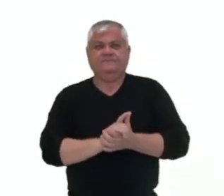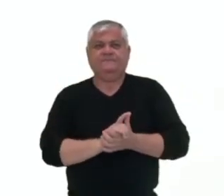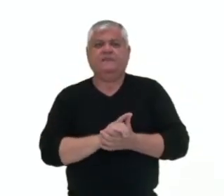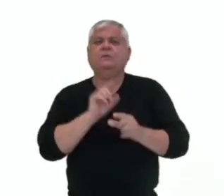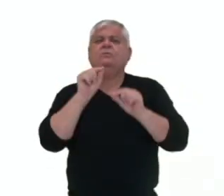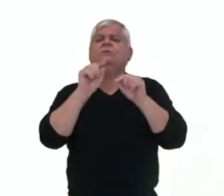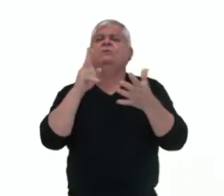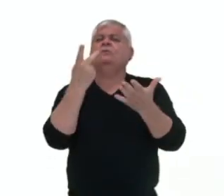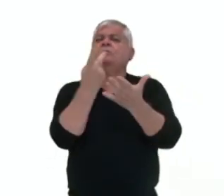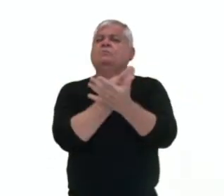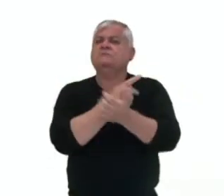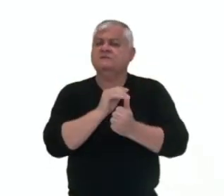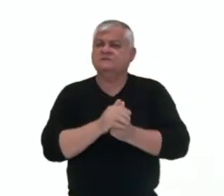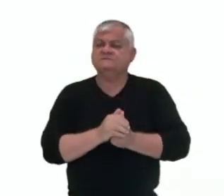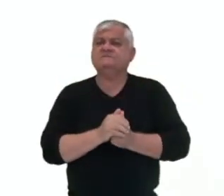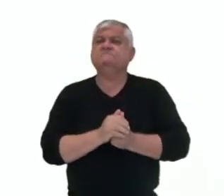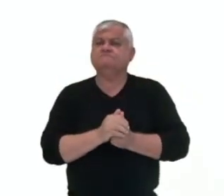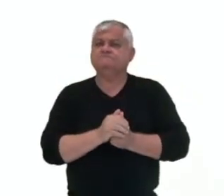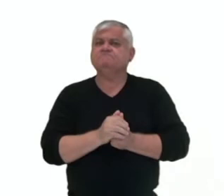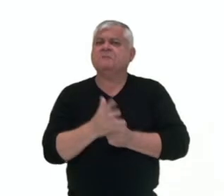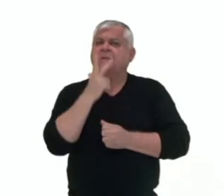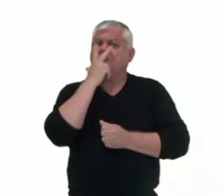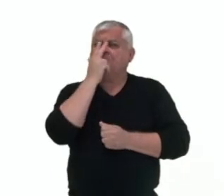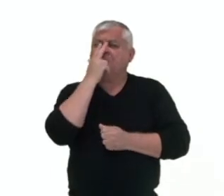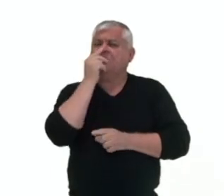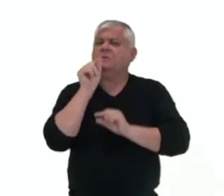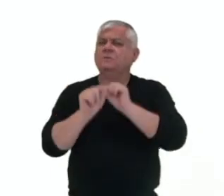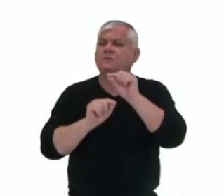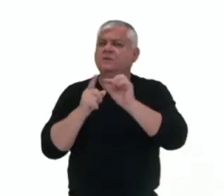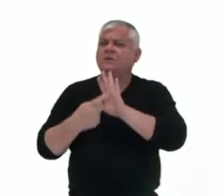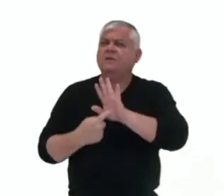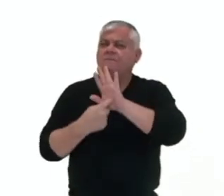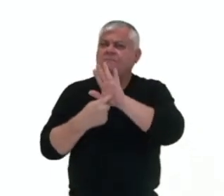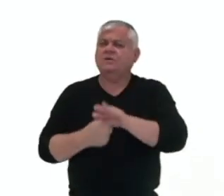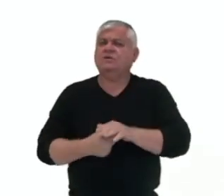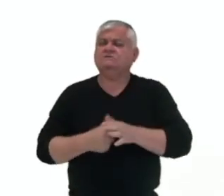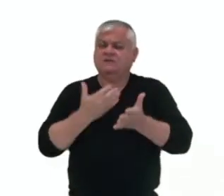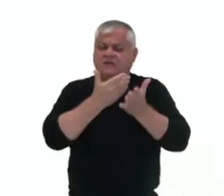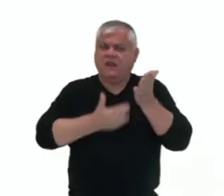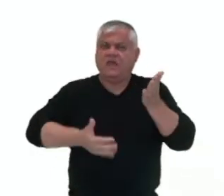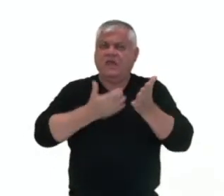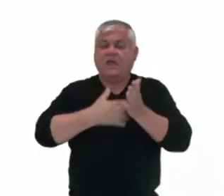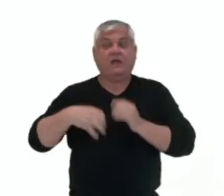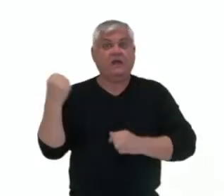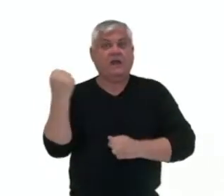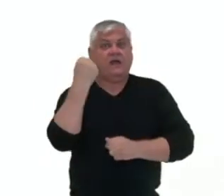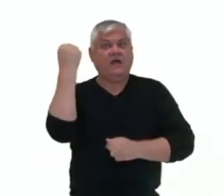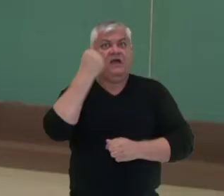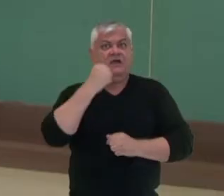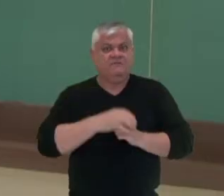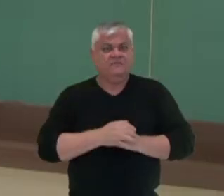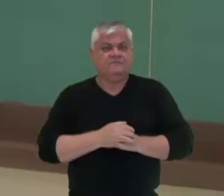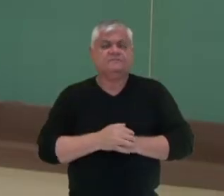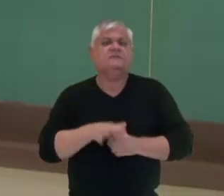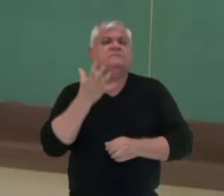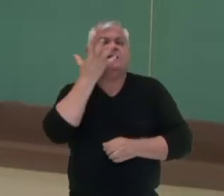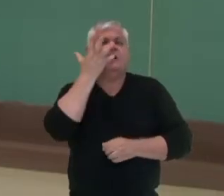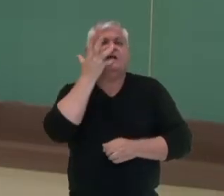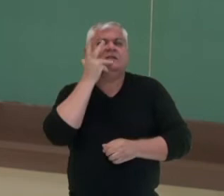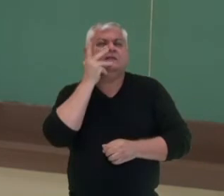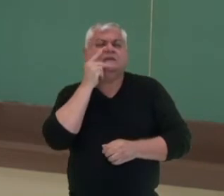que acontece? Ele tem uma tendência a apresentar hemorragias graves. Então, uma criança, por